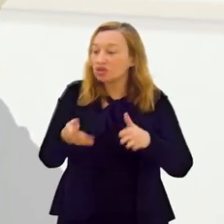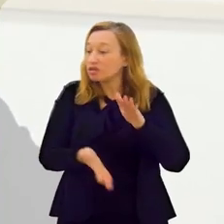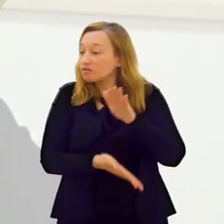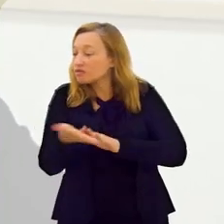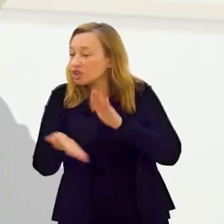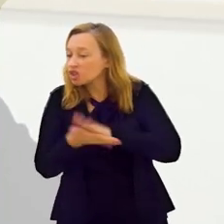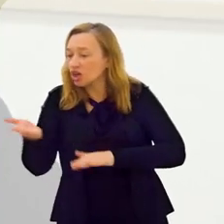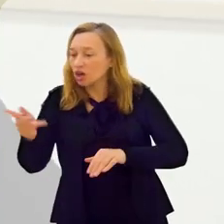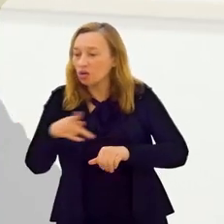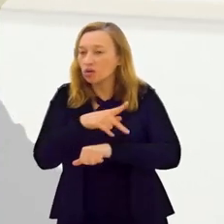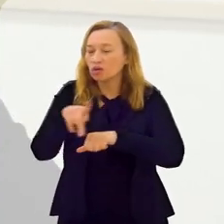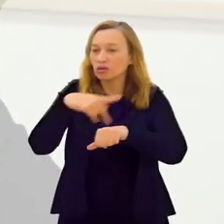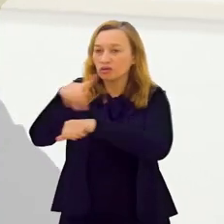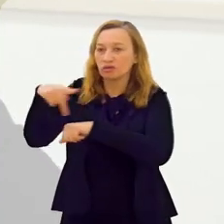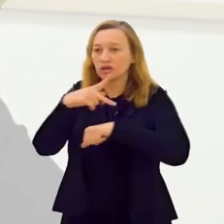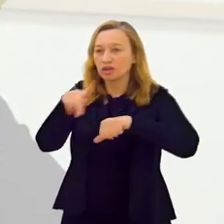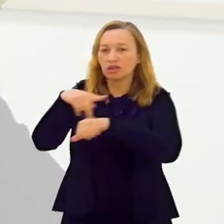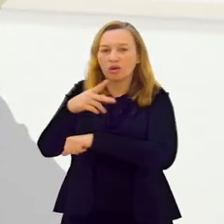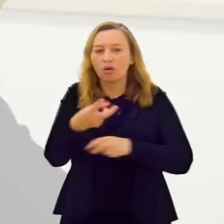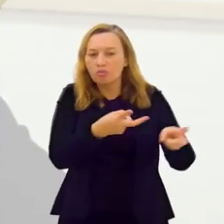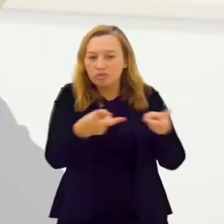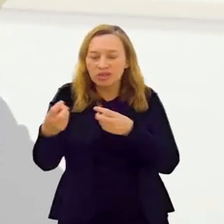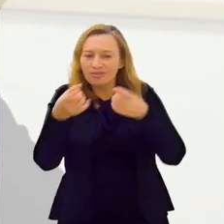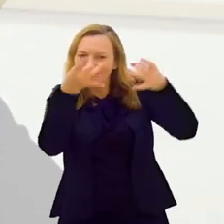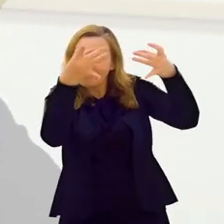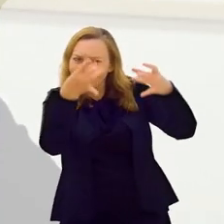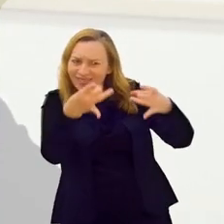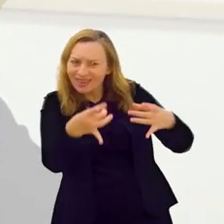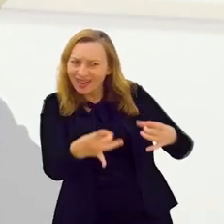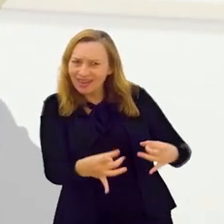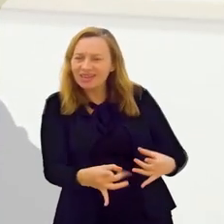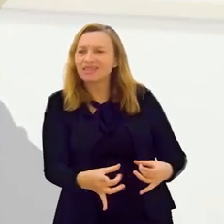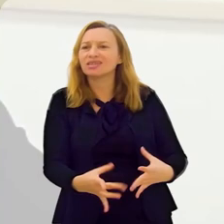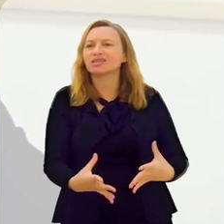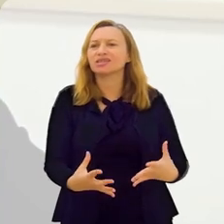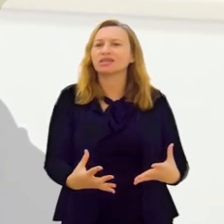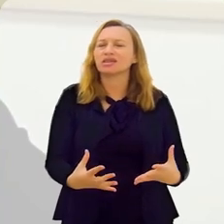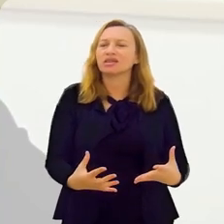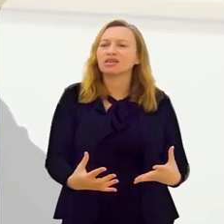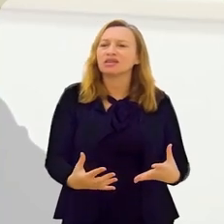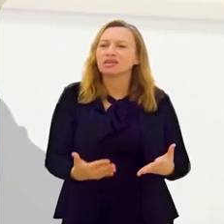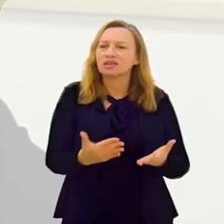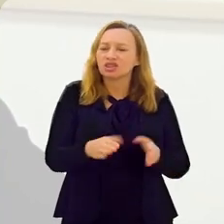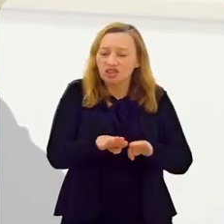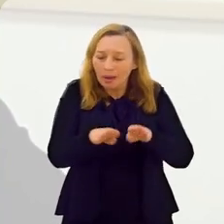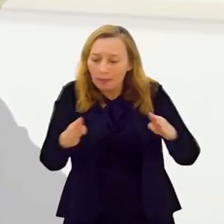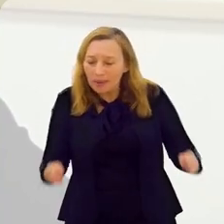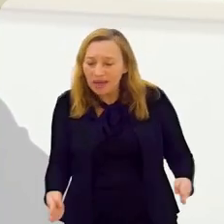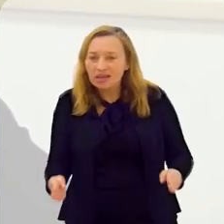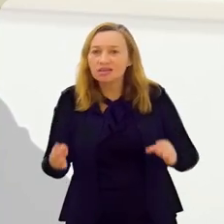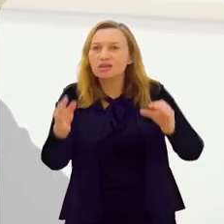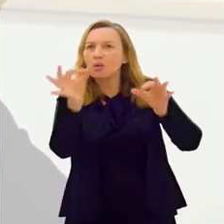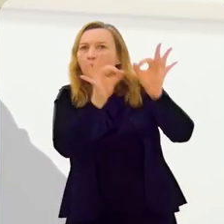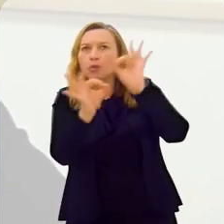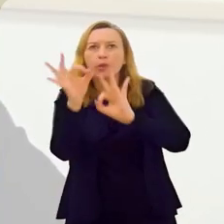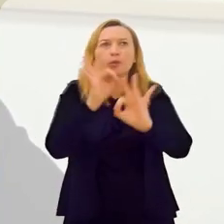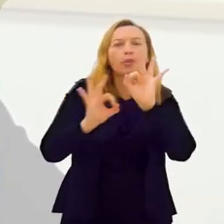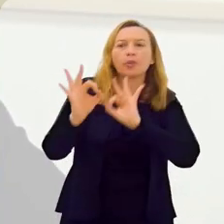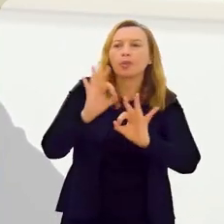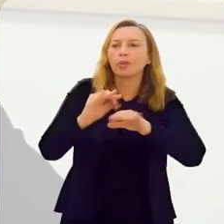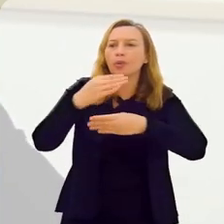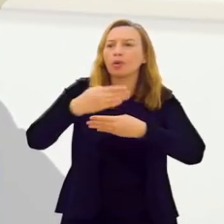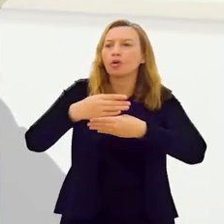pessoas que estão acostumadas a viajar pelo mundo inteiro, e estão começando a verificar detalhes, né? Detalhes desde a